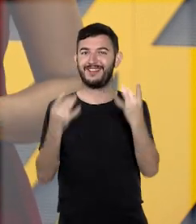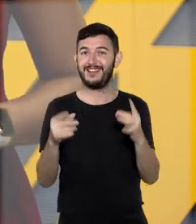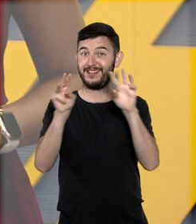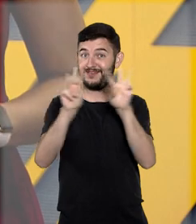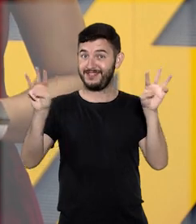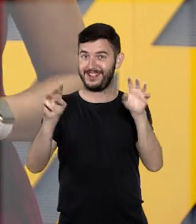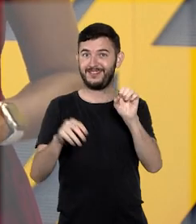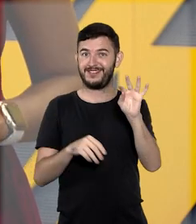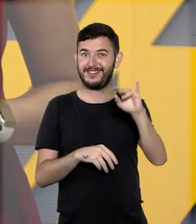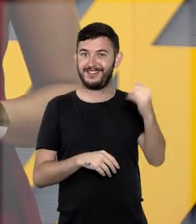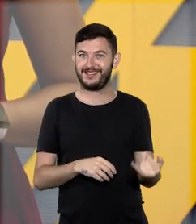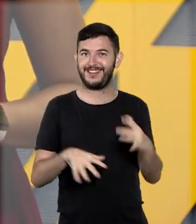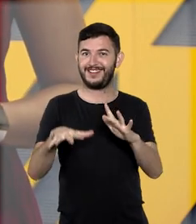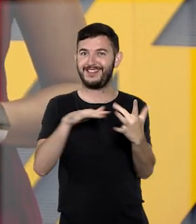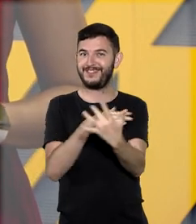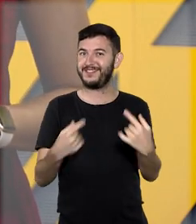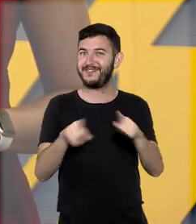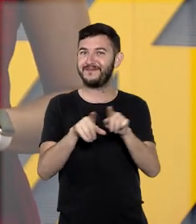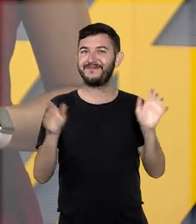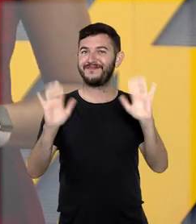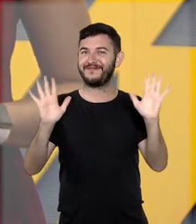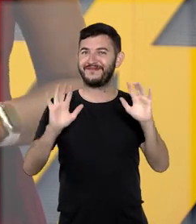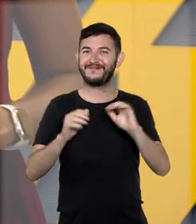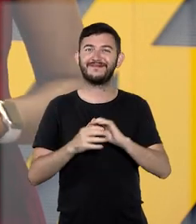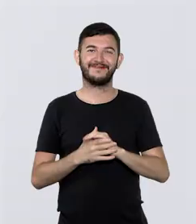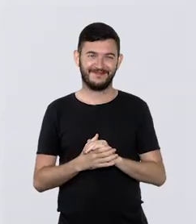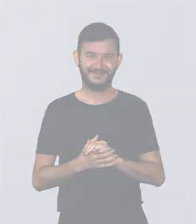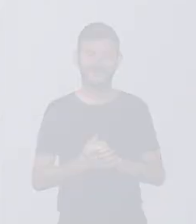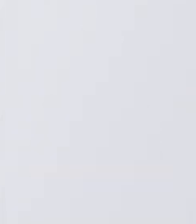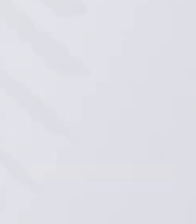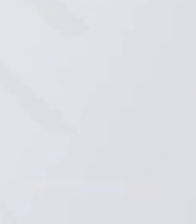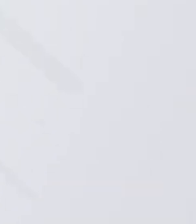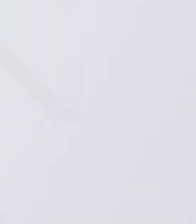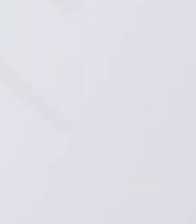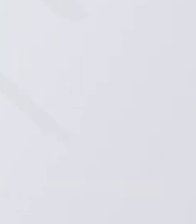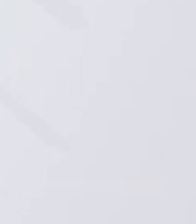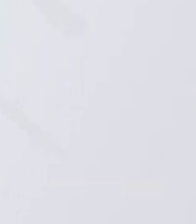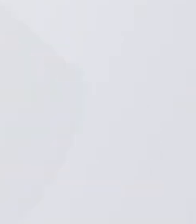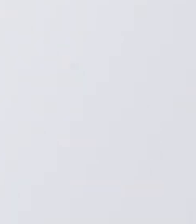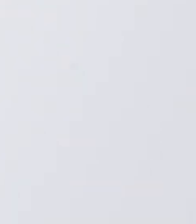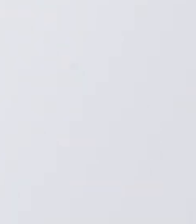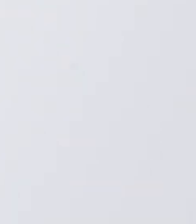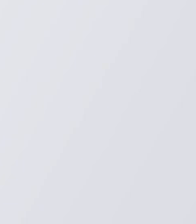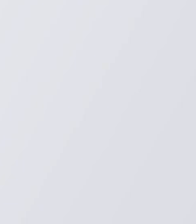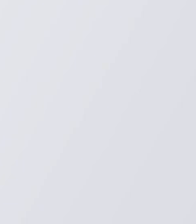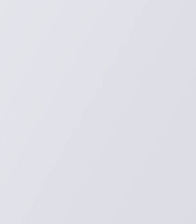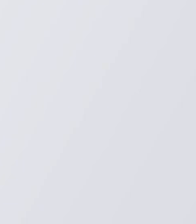STJ e nas nossas redes sociais. Até a próxima!